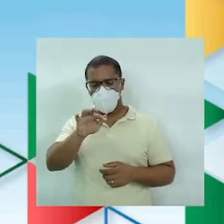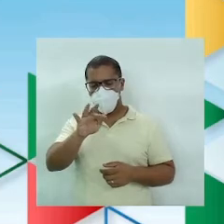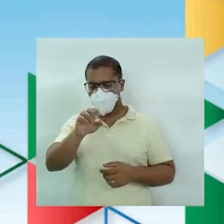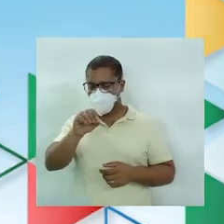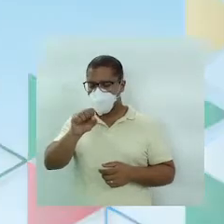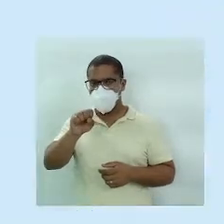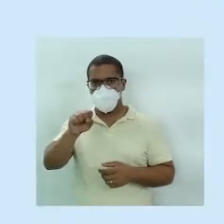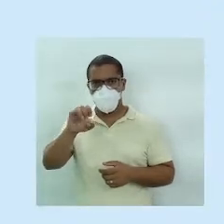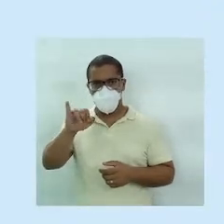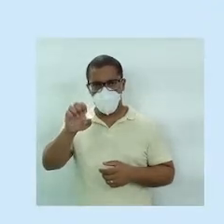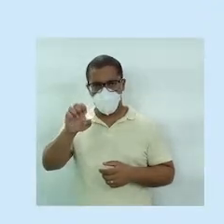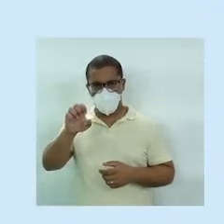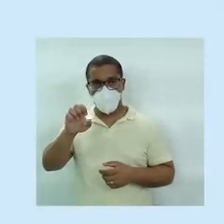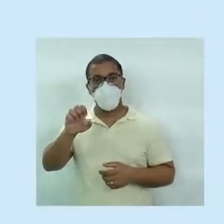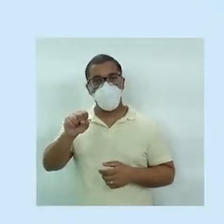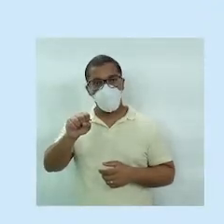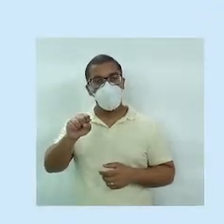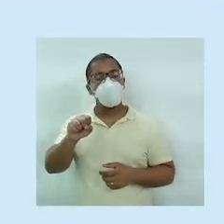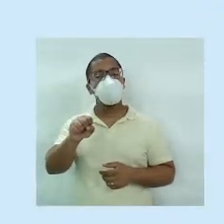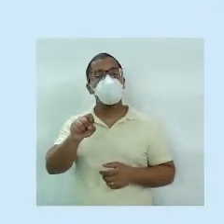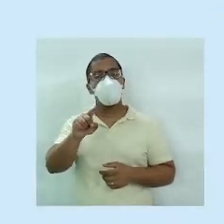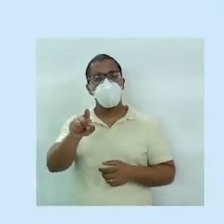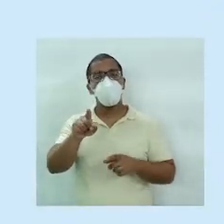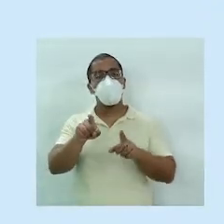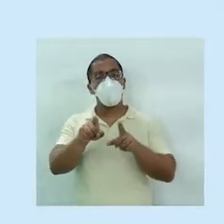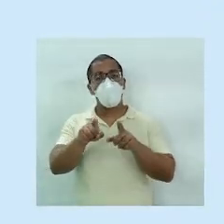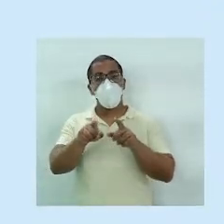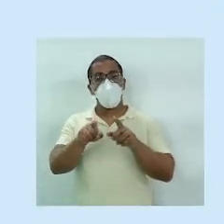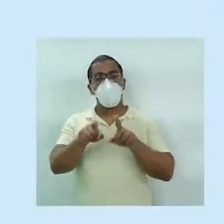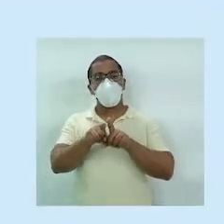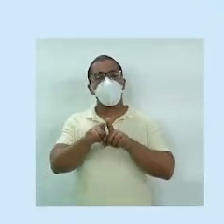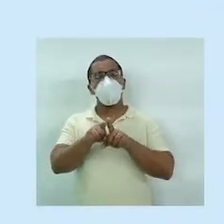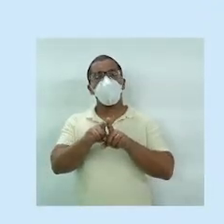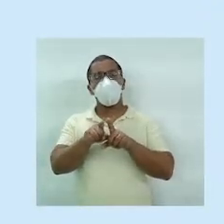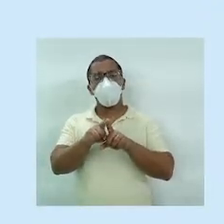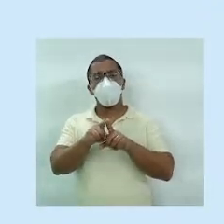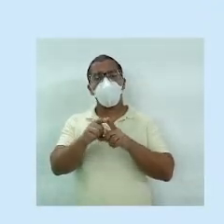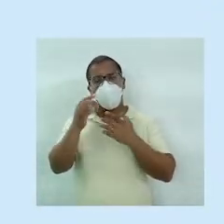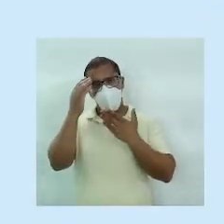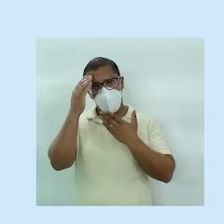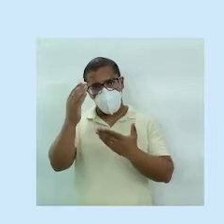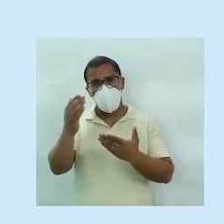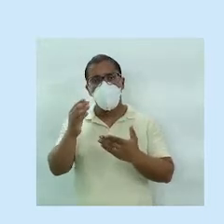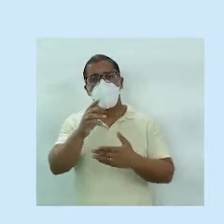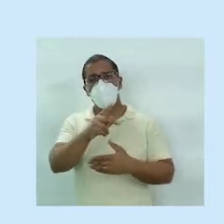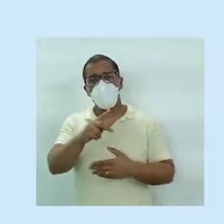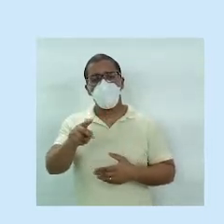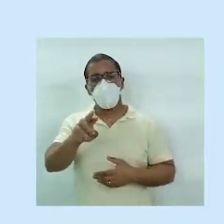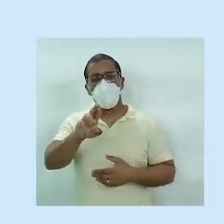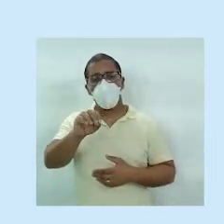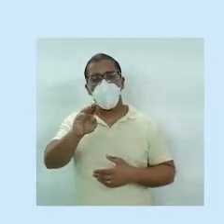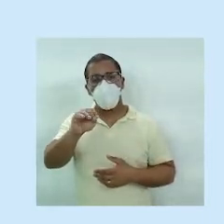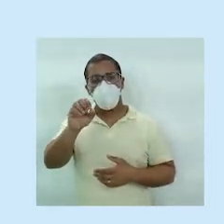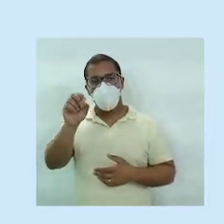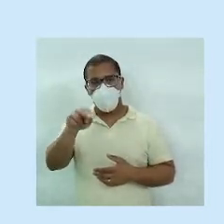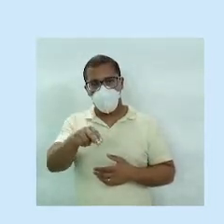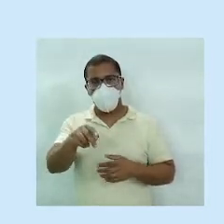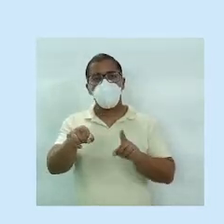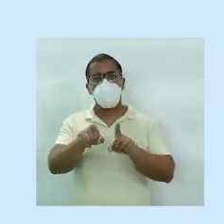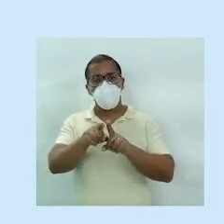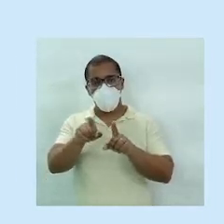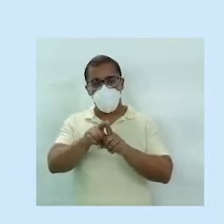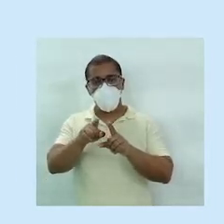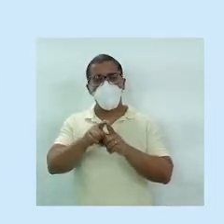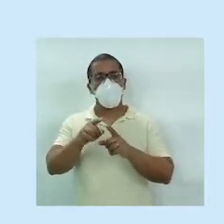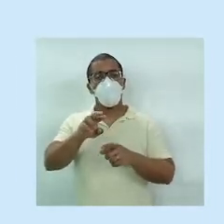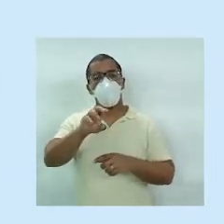de iniciarmos a nossa aula, eu gostaria de agradecer ao nosso amigo Robson Tavares, ao nosso amigo Ronaldo da Transmissão, intérprete